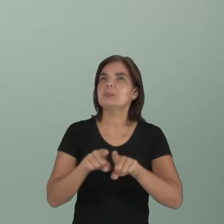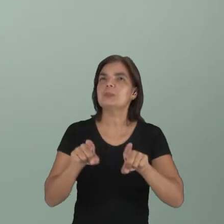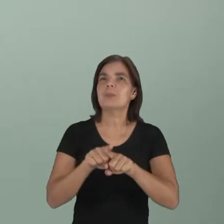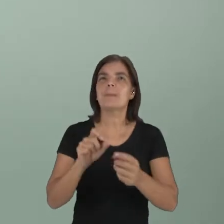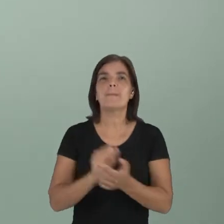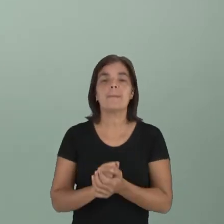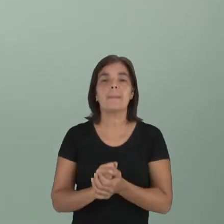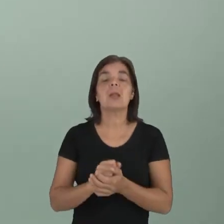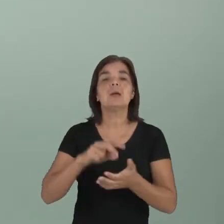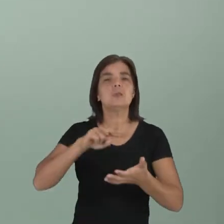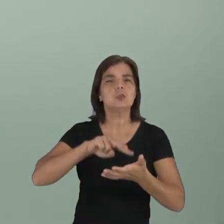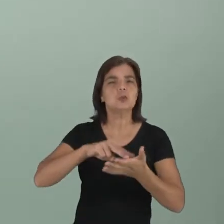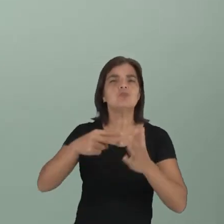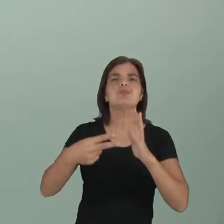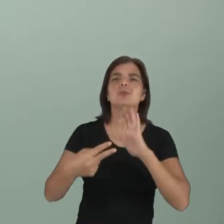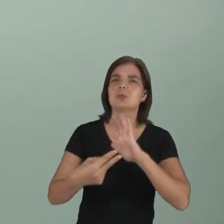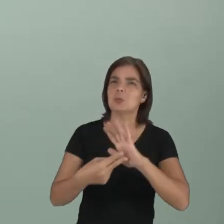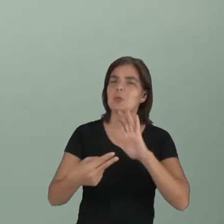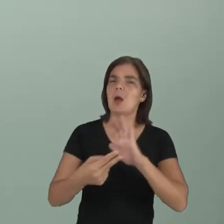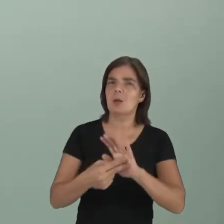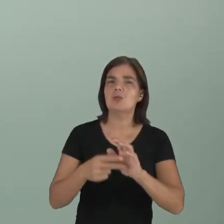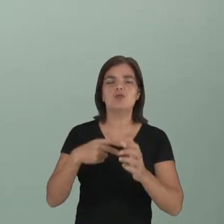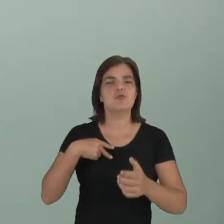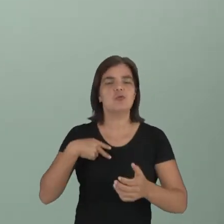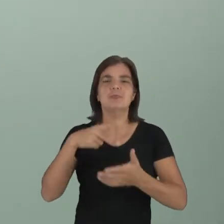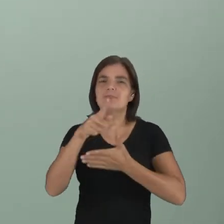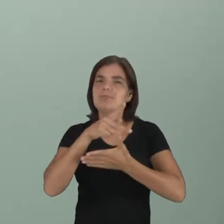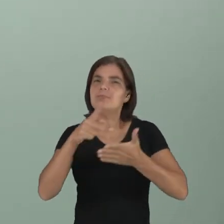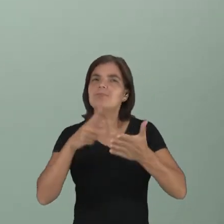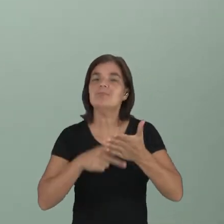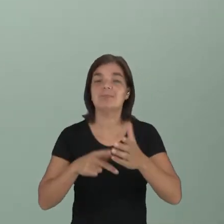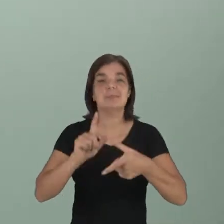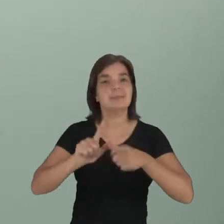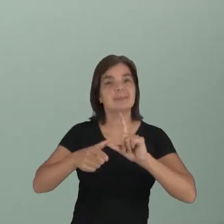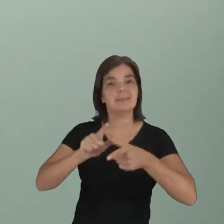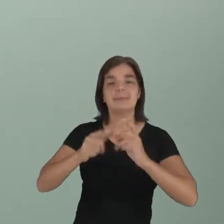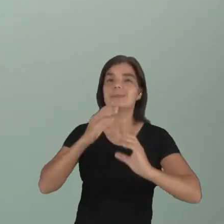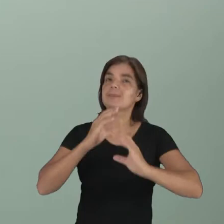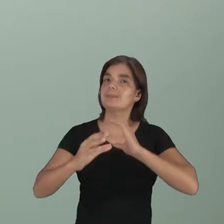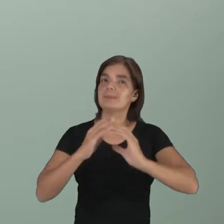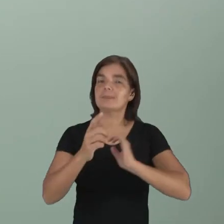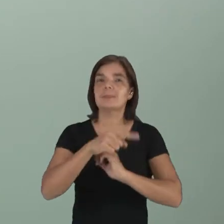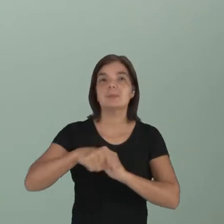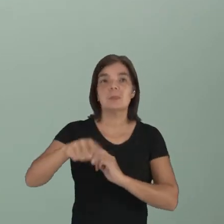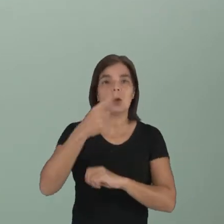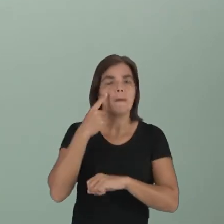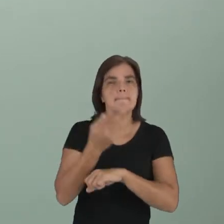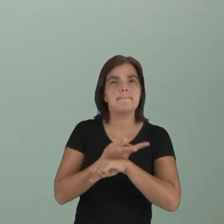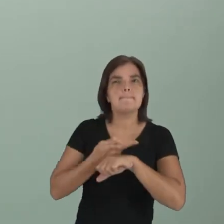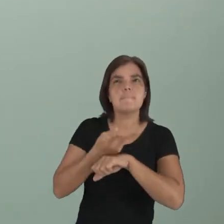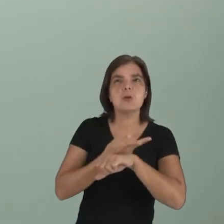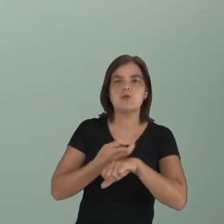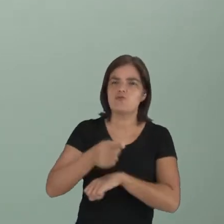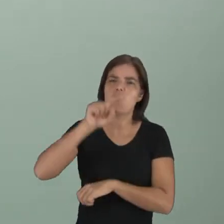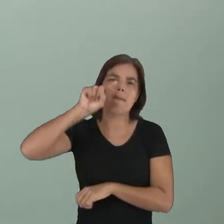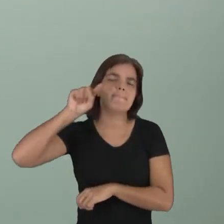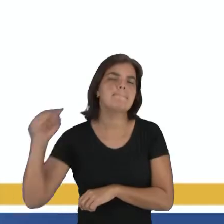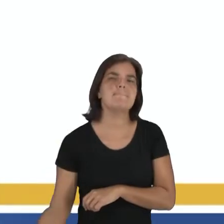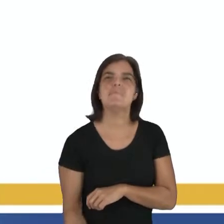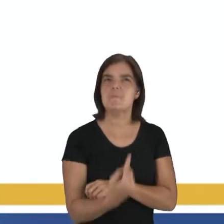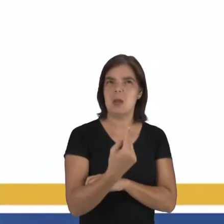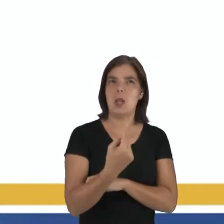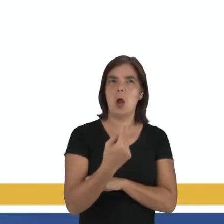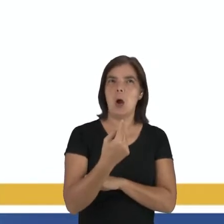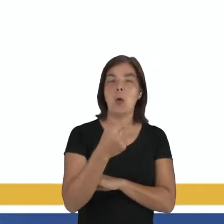entonação, subjetividade, poeticidade à letra da canção. Vou caçar mais de 1 milhão de vagalumes